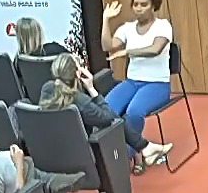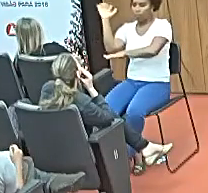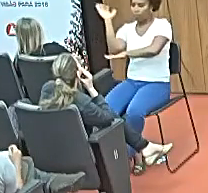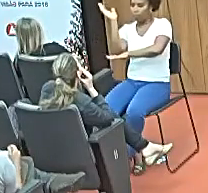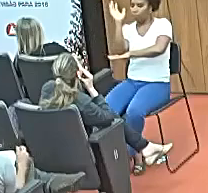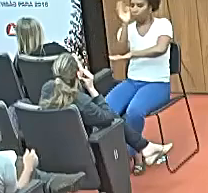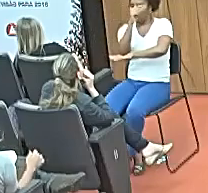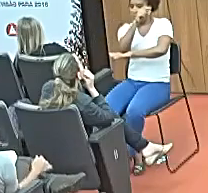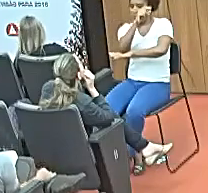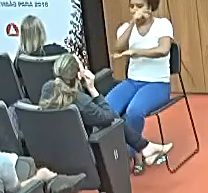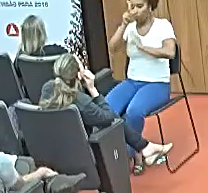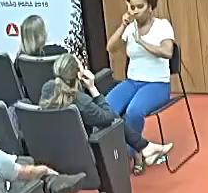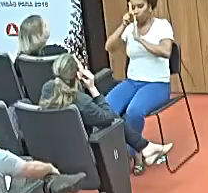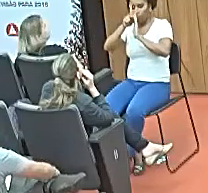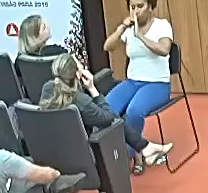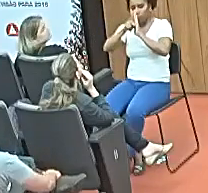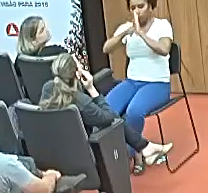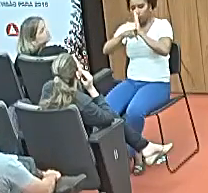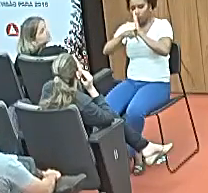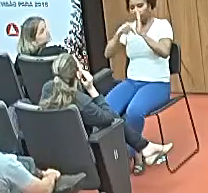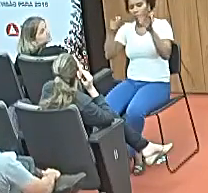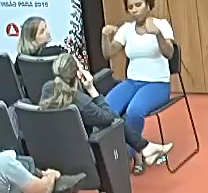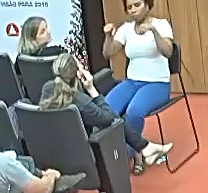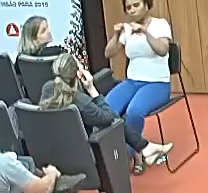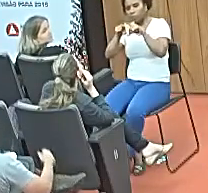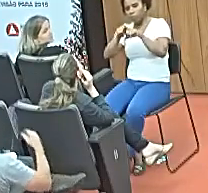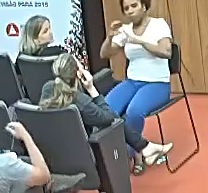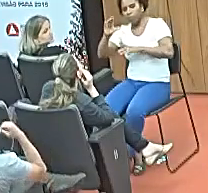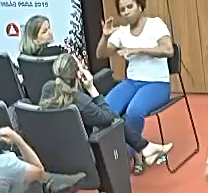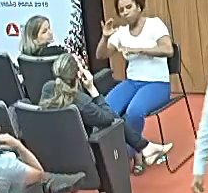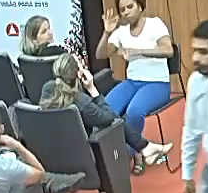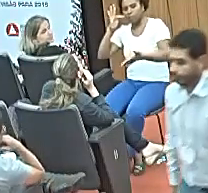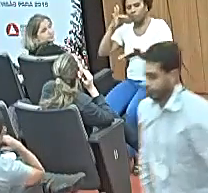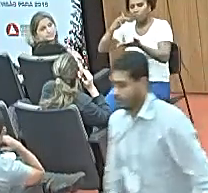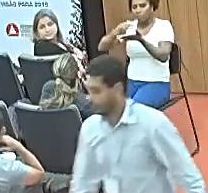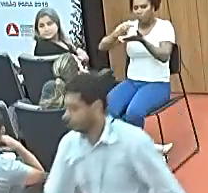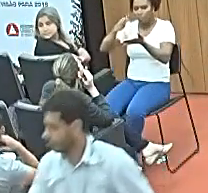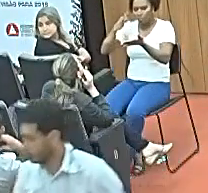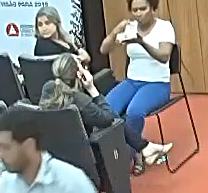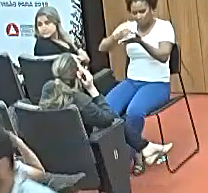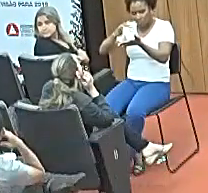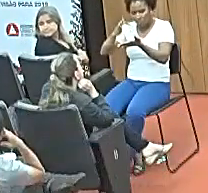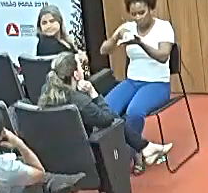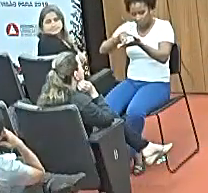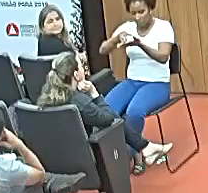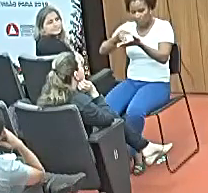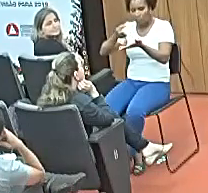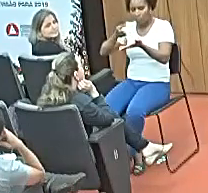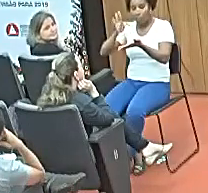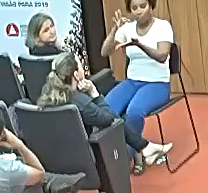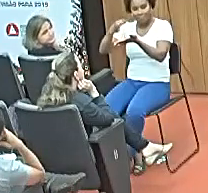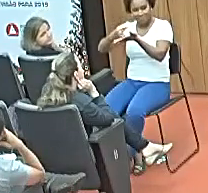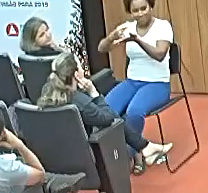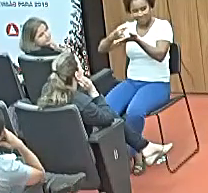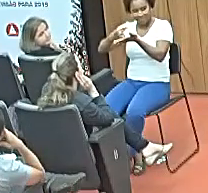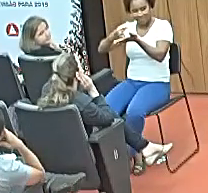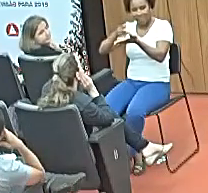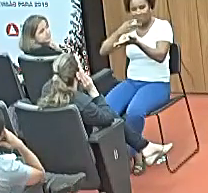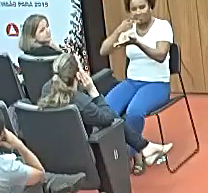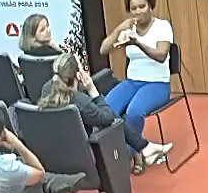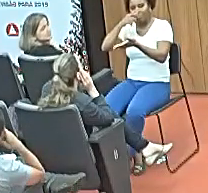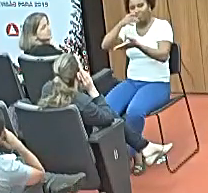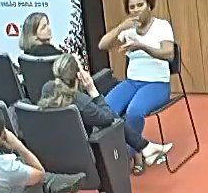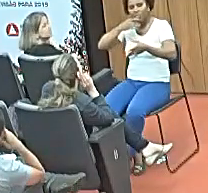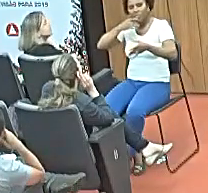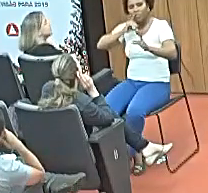produtivo científico e tecnológico foi debatido no dia 6 de novembro de 2000 18